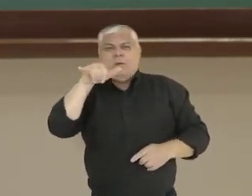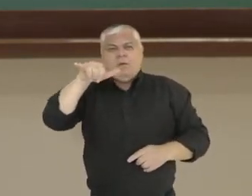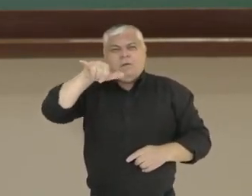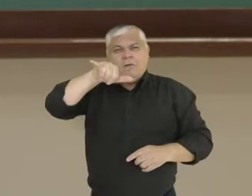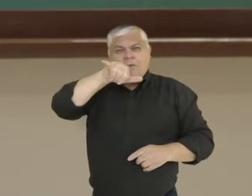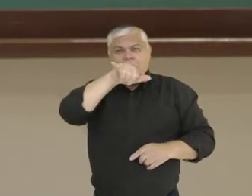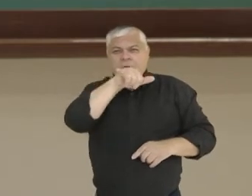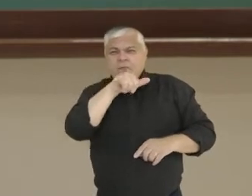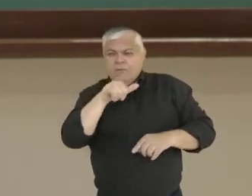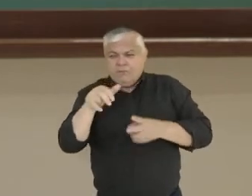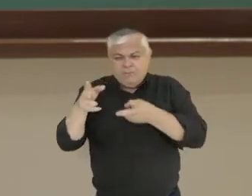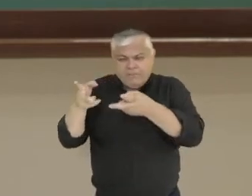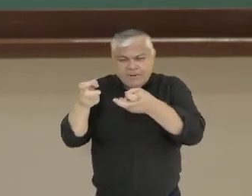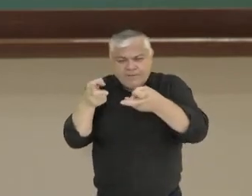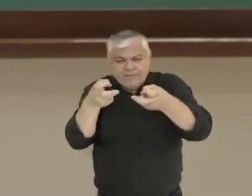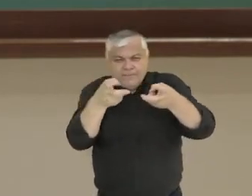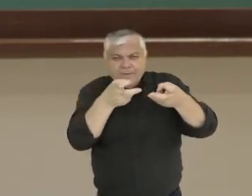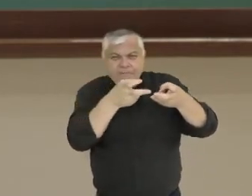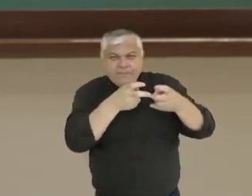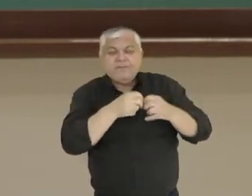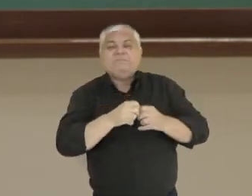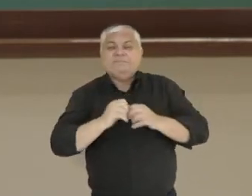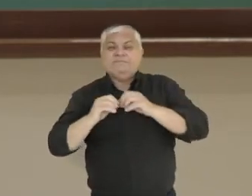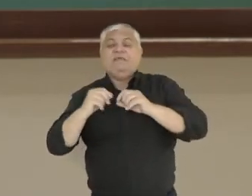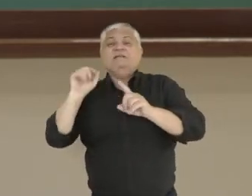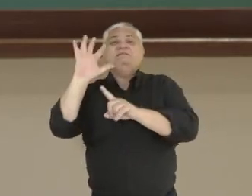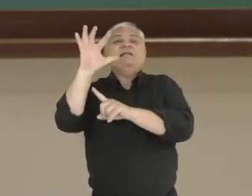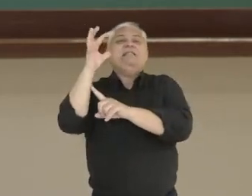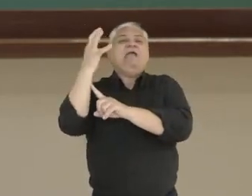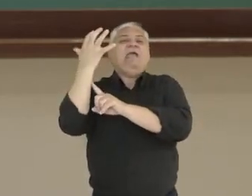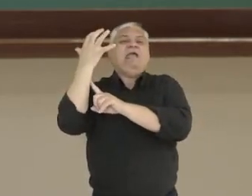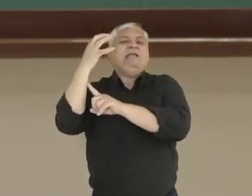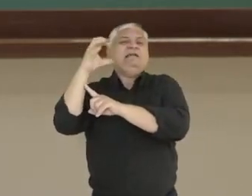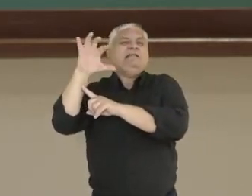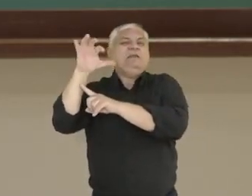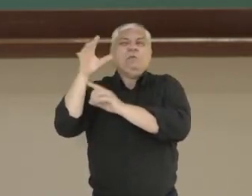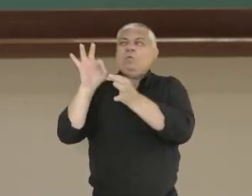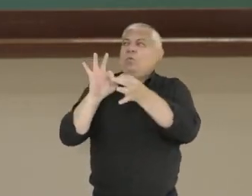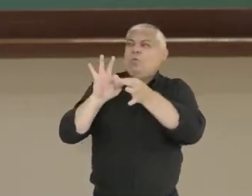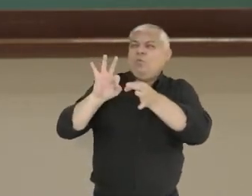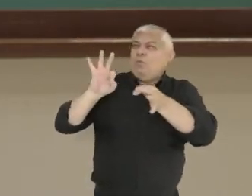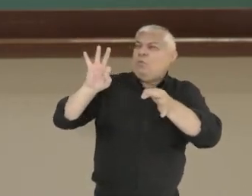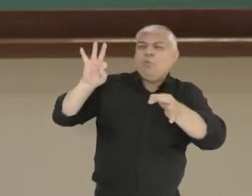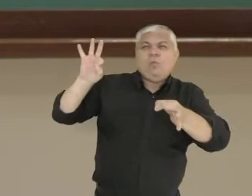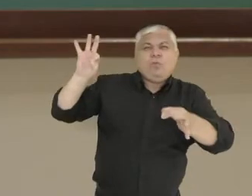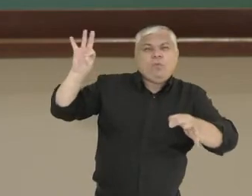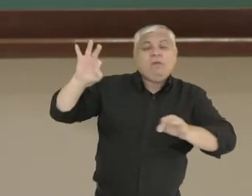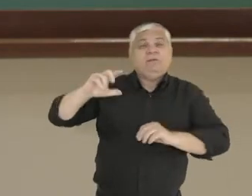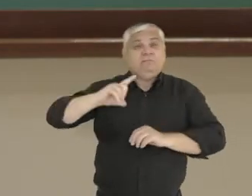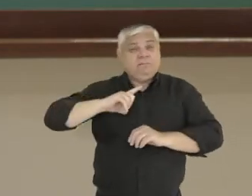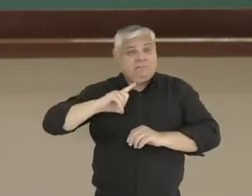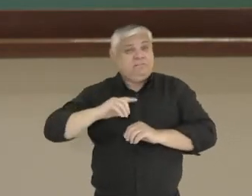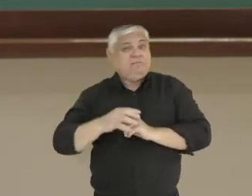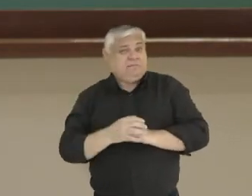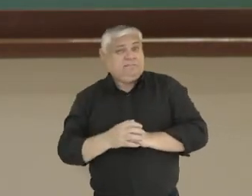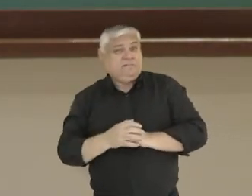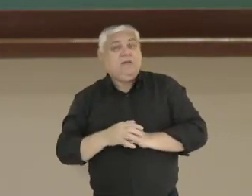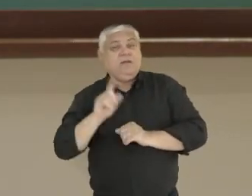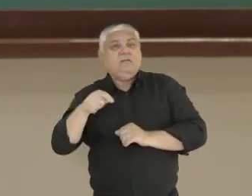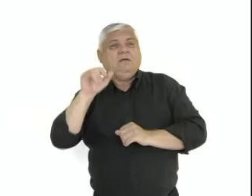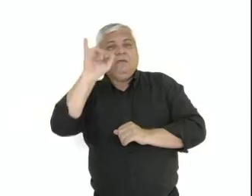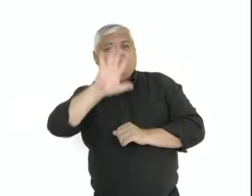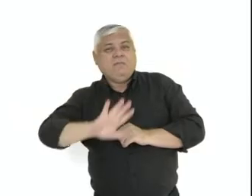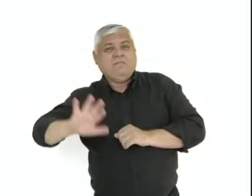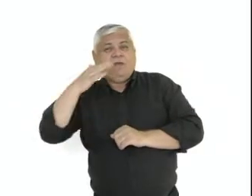realizando imagens aéreas, satélites que estão a distâncias maiores. E é justamente isso que essa imagem que aparece do